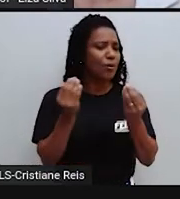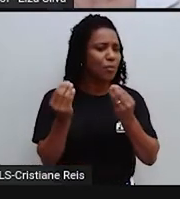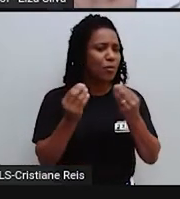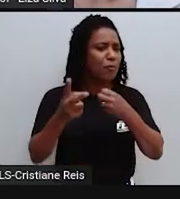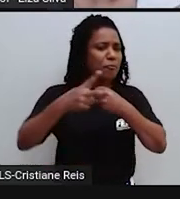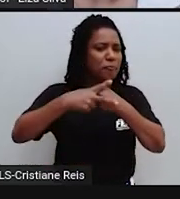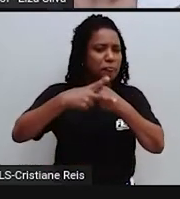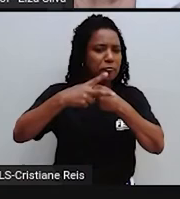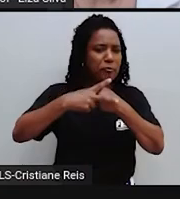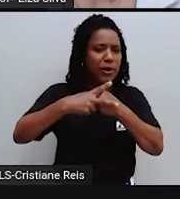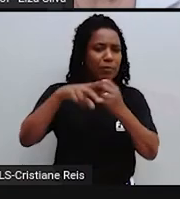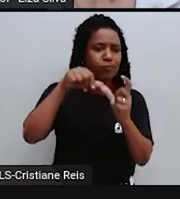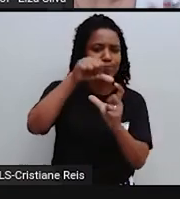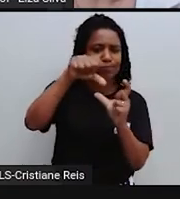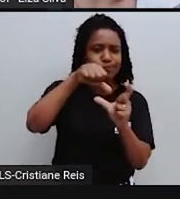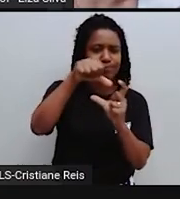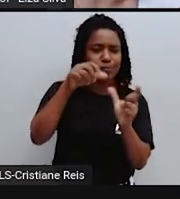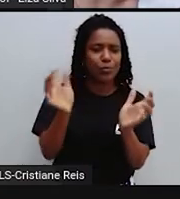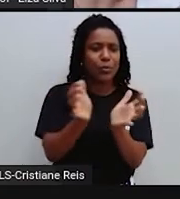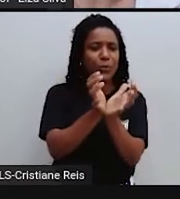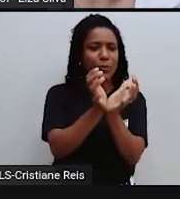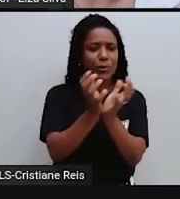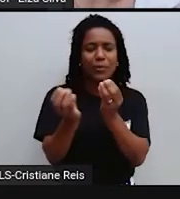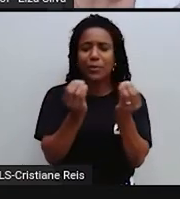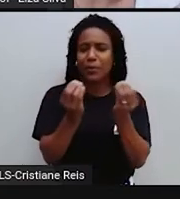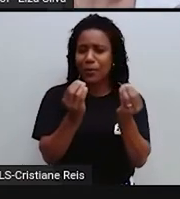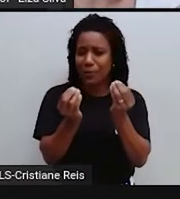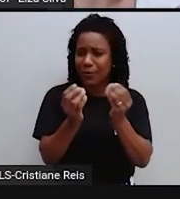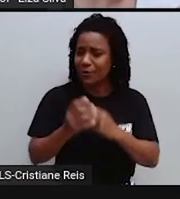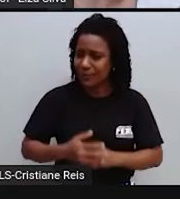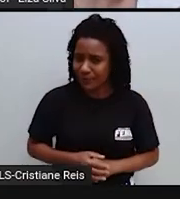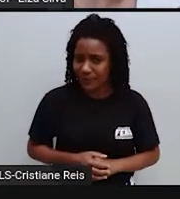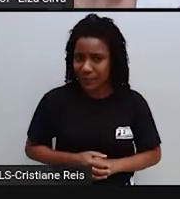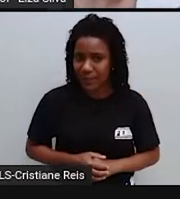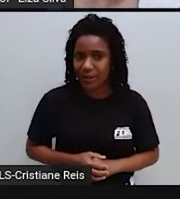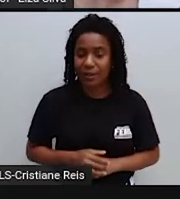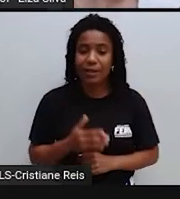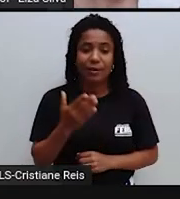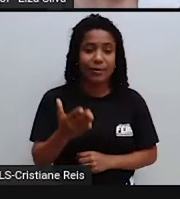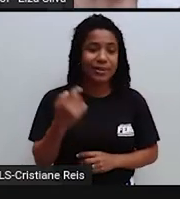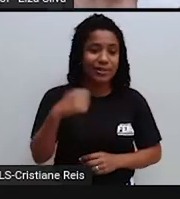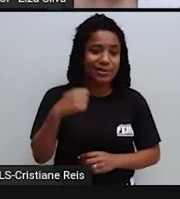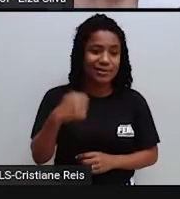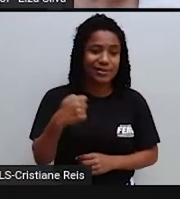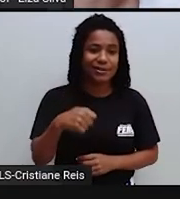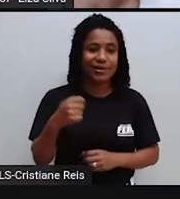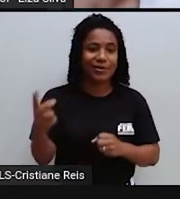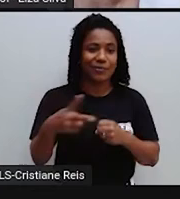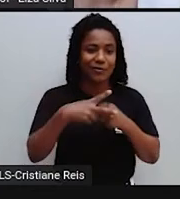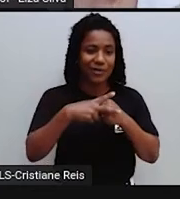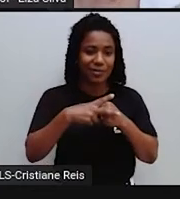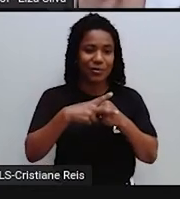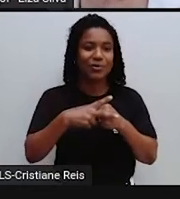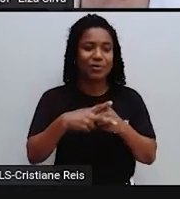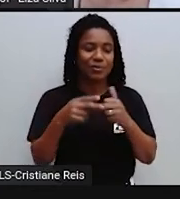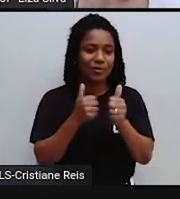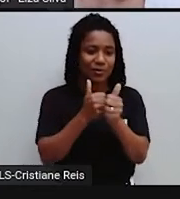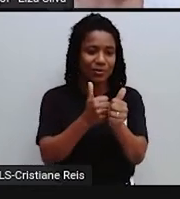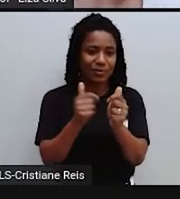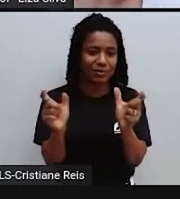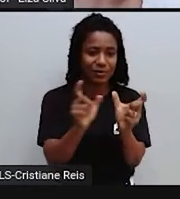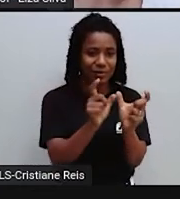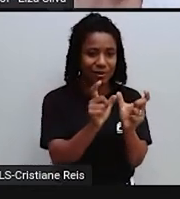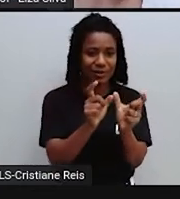este verbo, neste tempo, present continuous, a gente precisa do verbo auxiliar, que é o to be. Lembra que lá